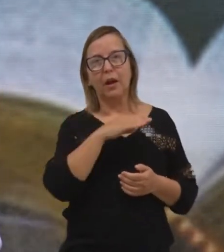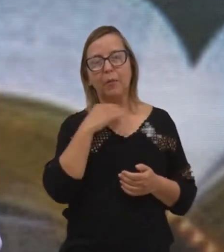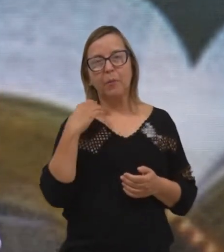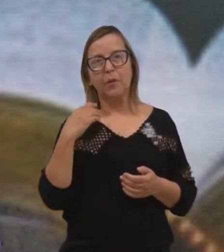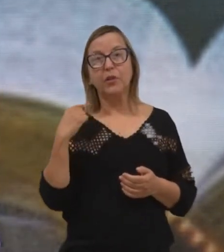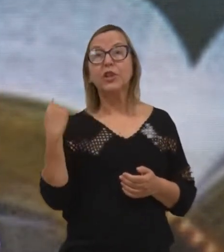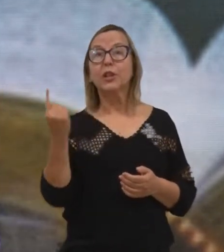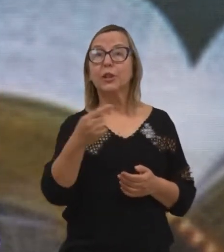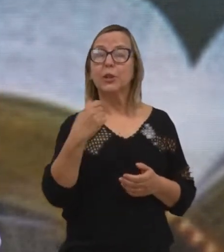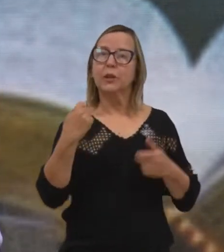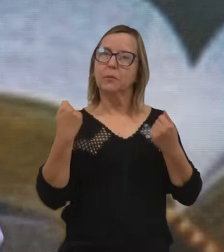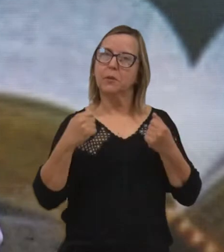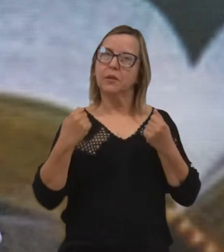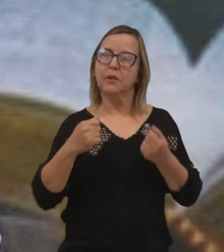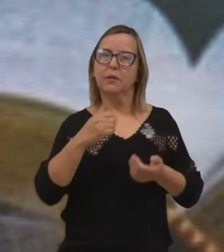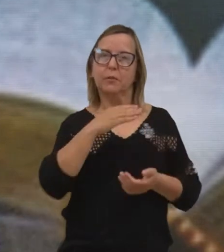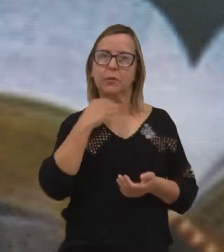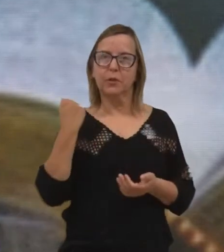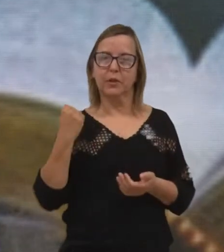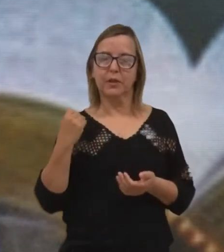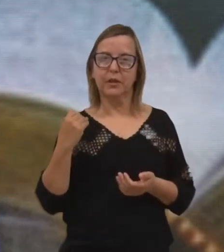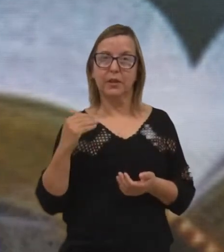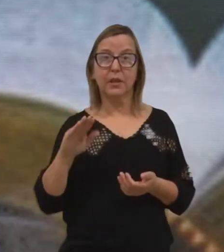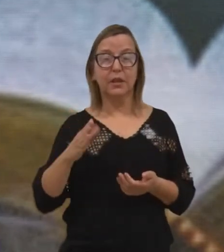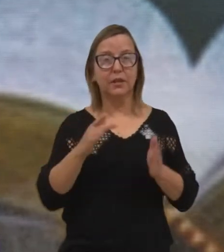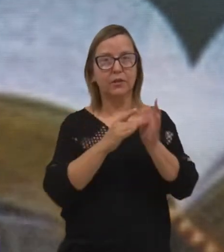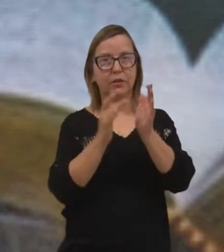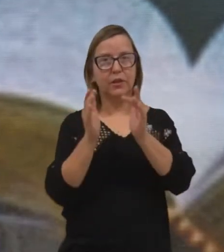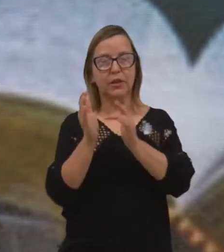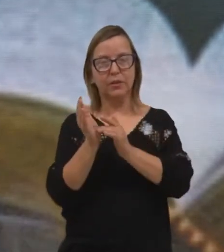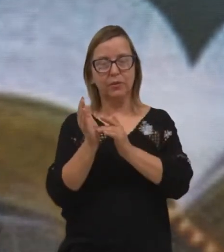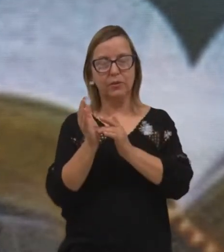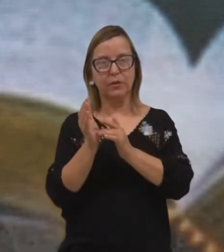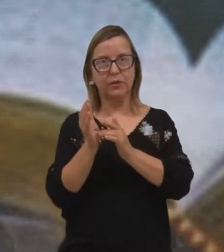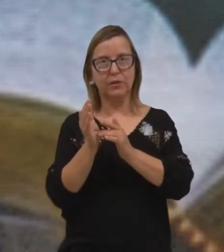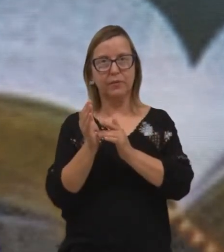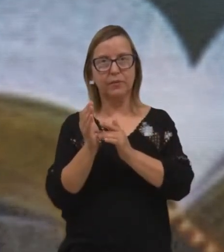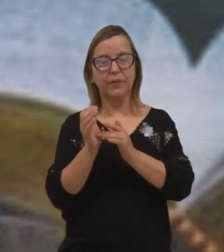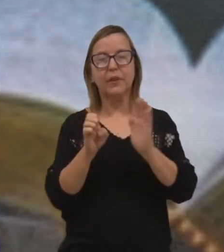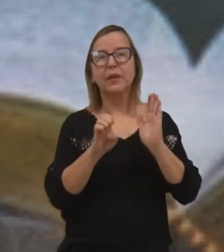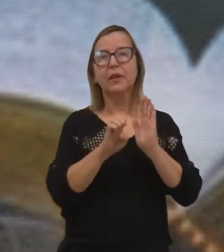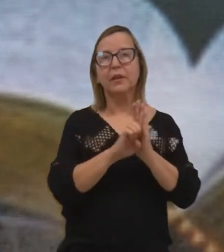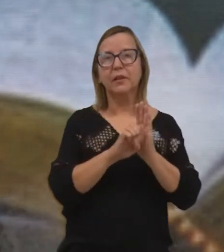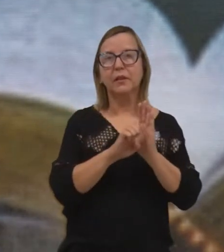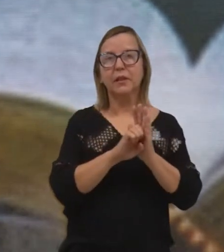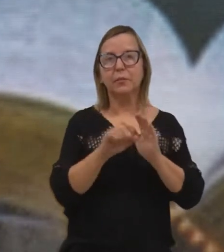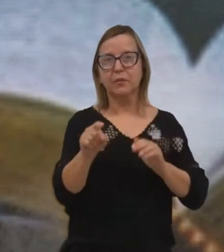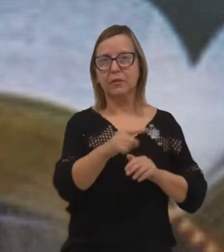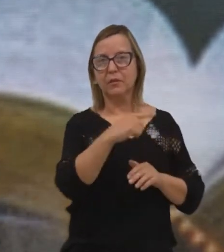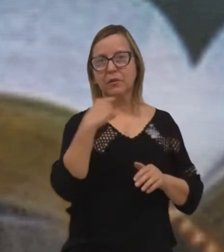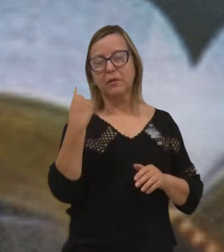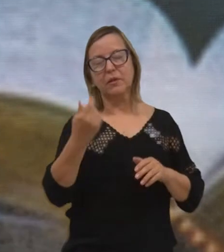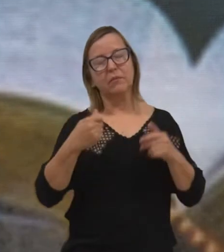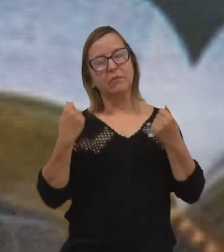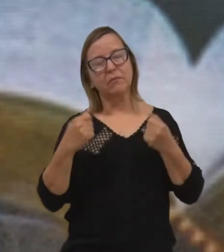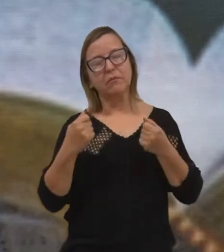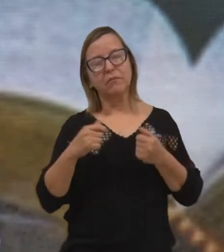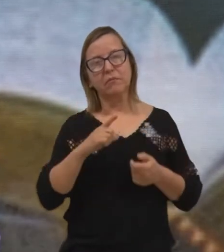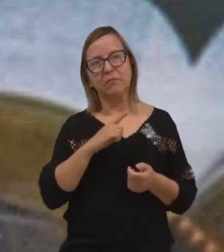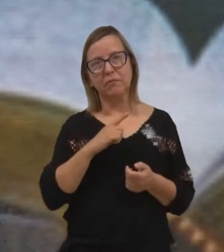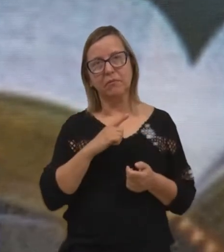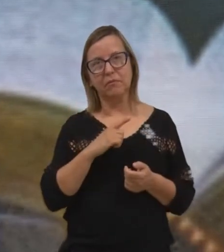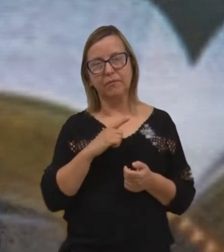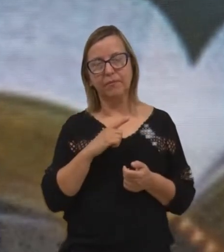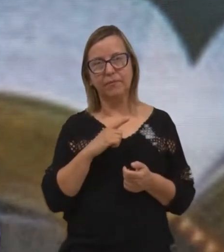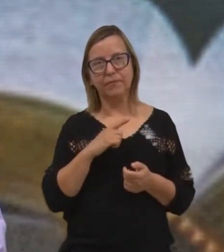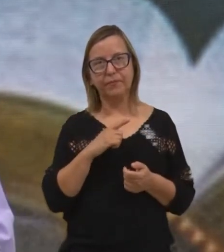assim ele se torna ali o modelo que nós precisamos ter,